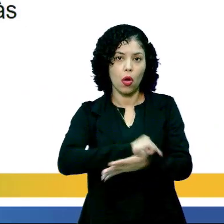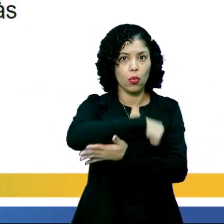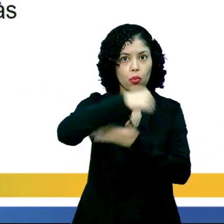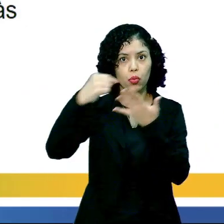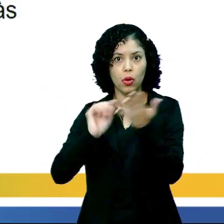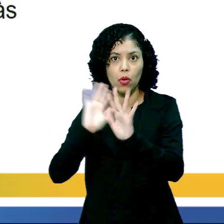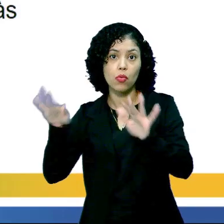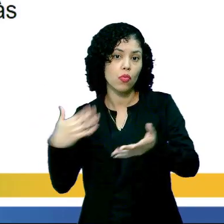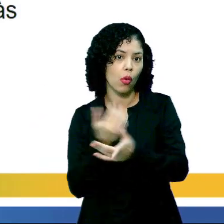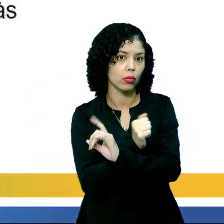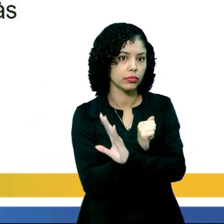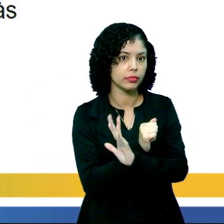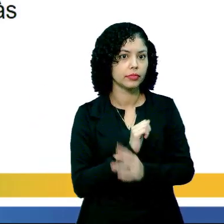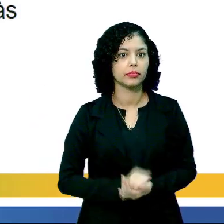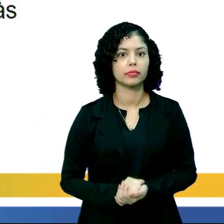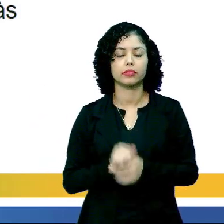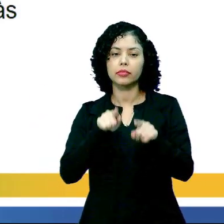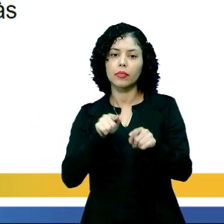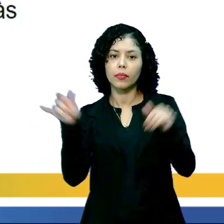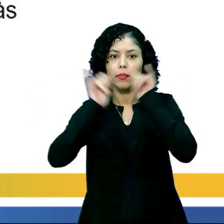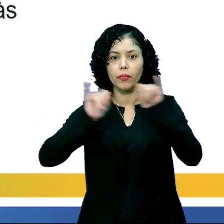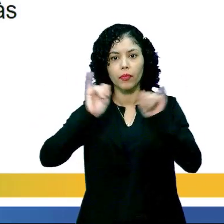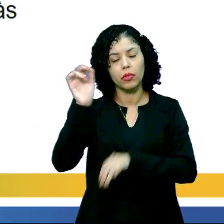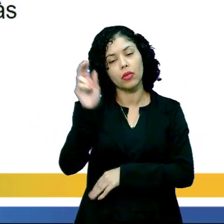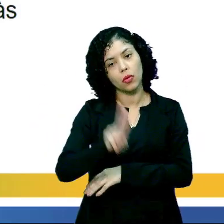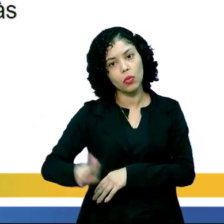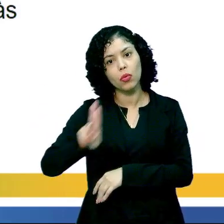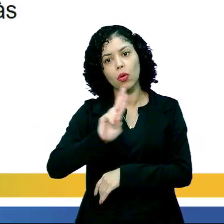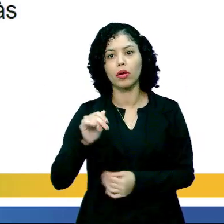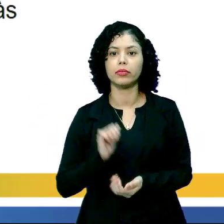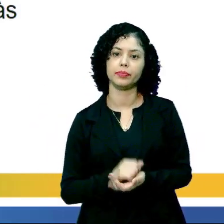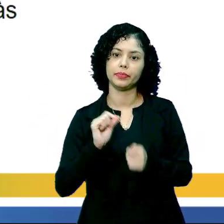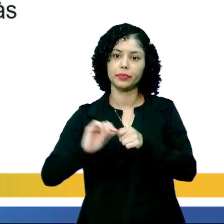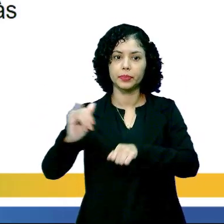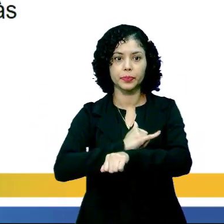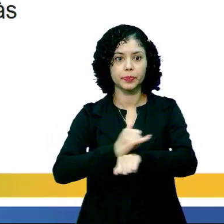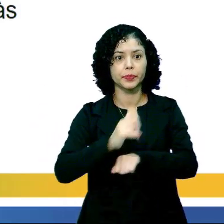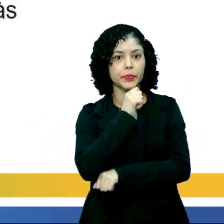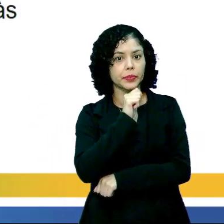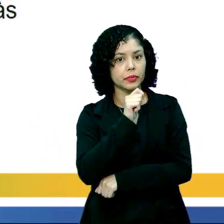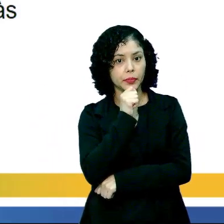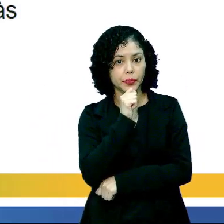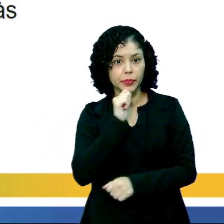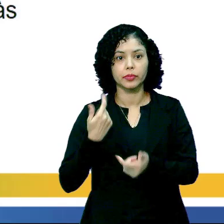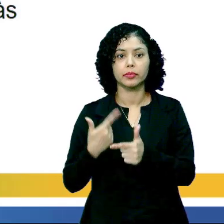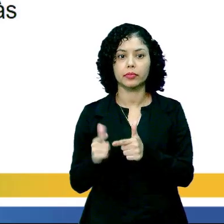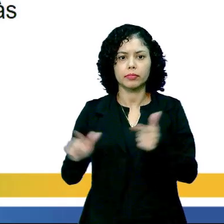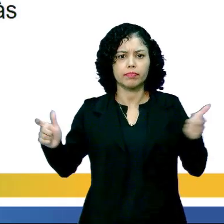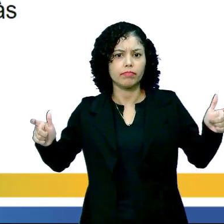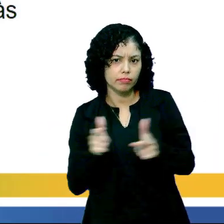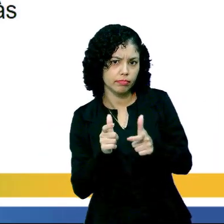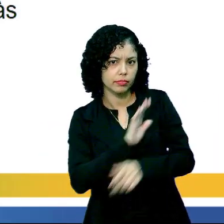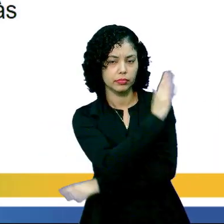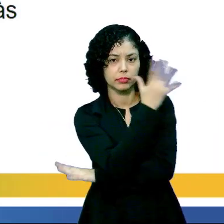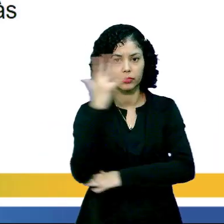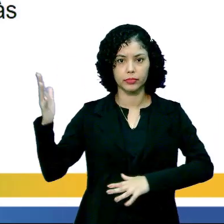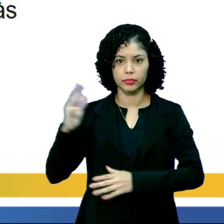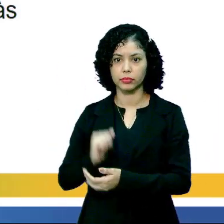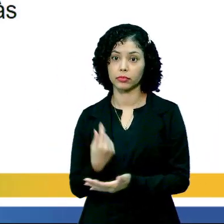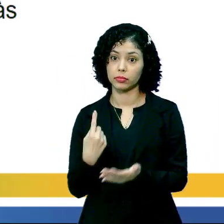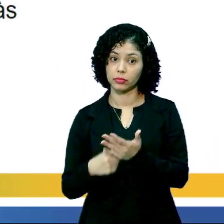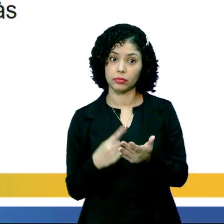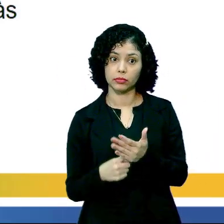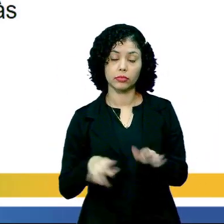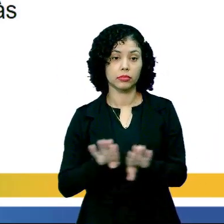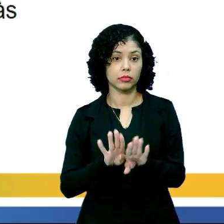do tipo de Aço essa pode ser uma informação útil na elaboração de estratégias para minimizar esse problema ambiental se